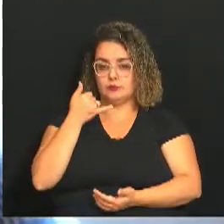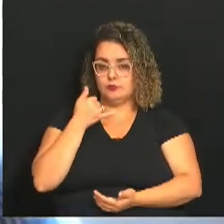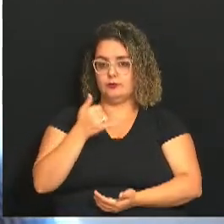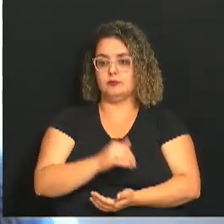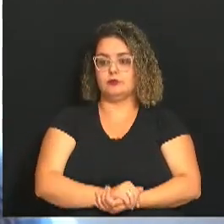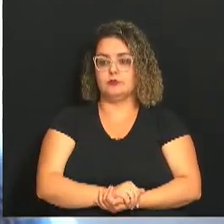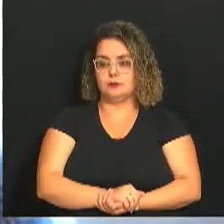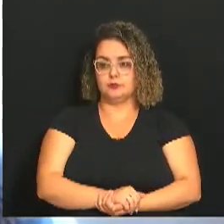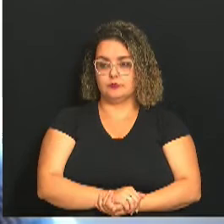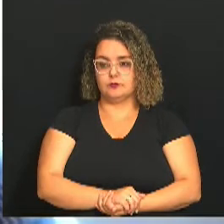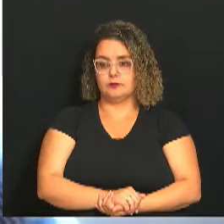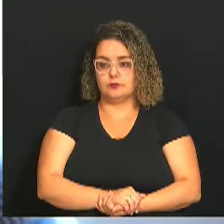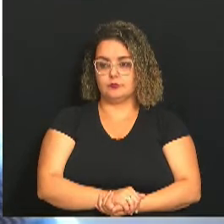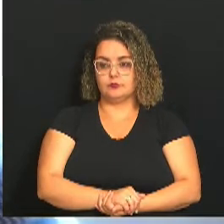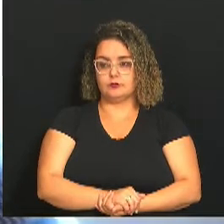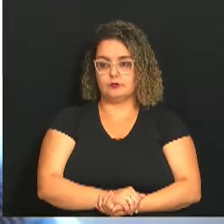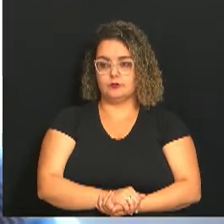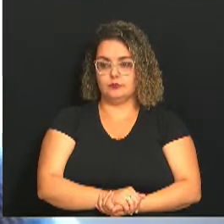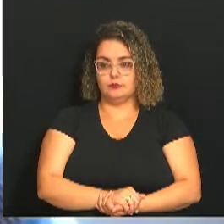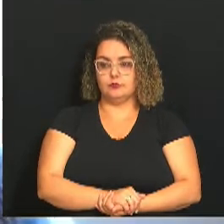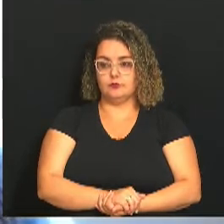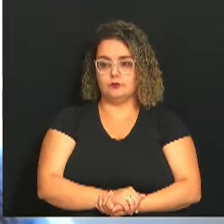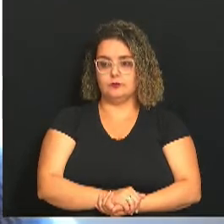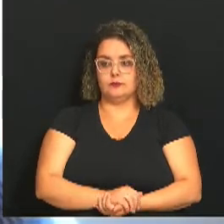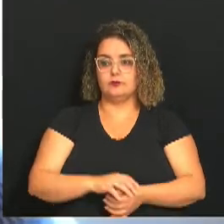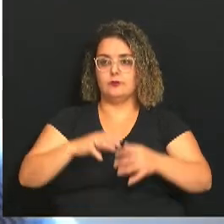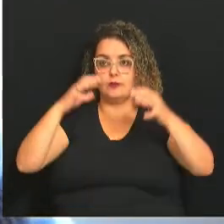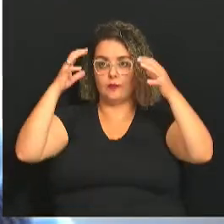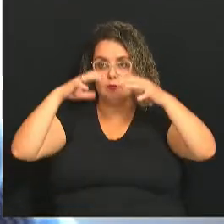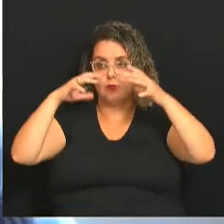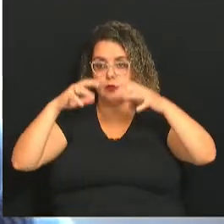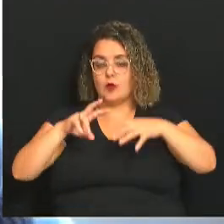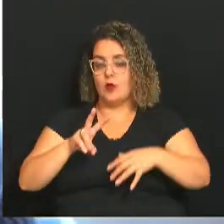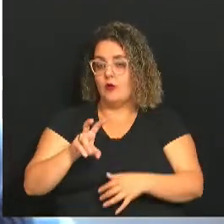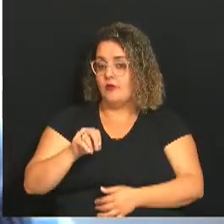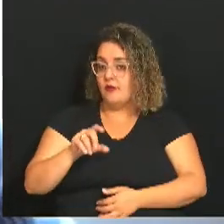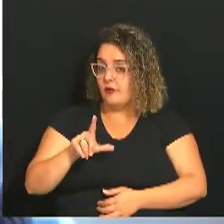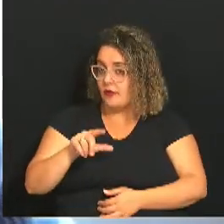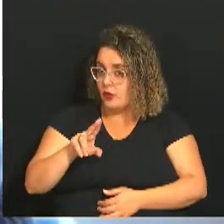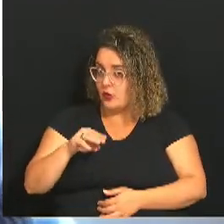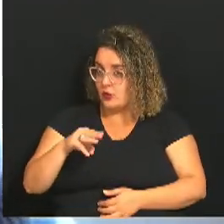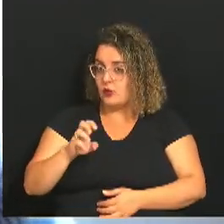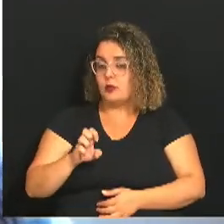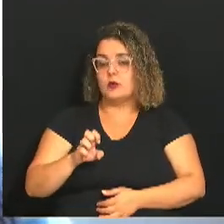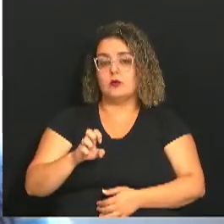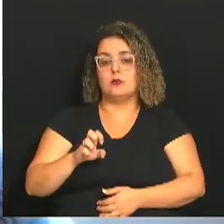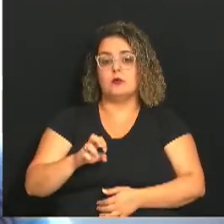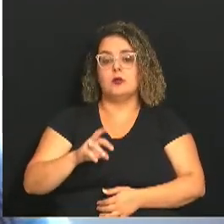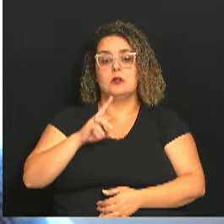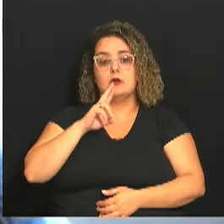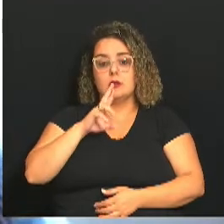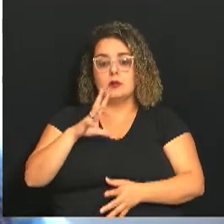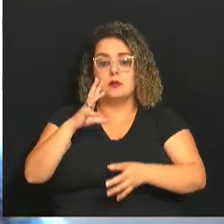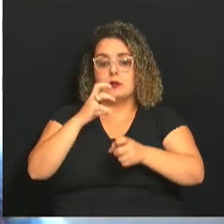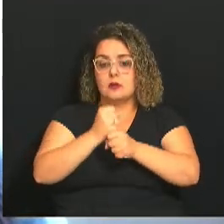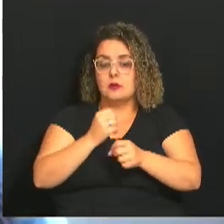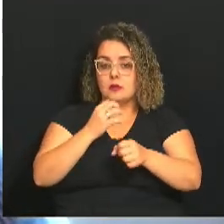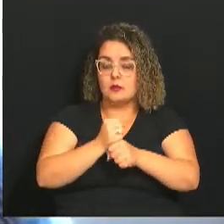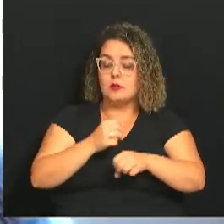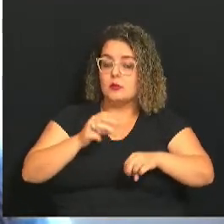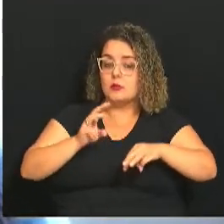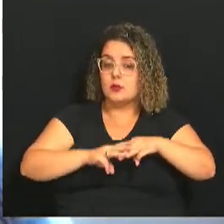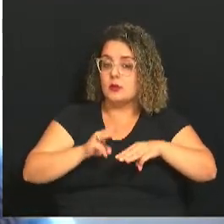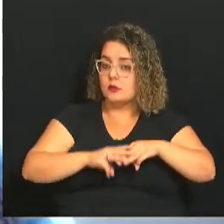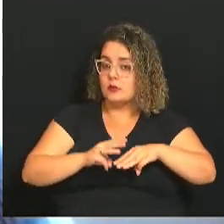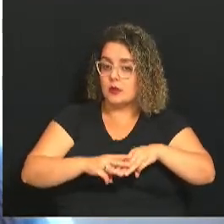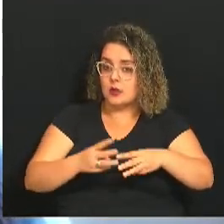eles dão isso, né? Eles dão volume de chuva e tal, mas eles são resposta de equações matemáticas, né? Então, as